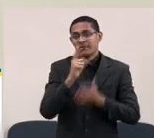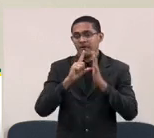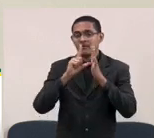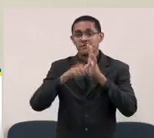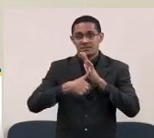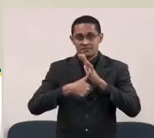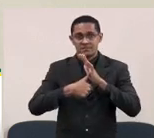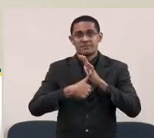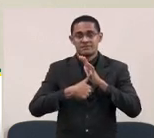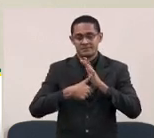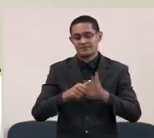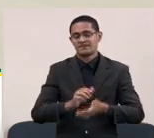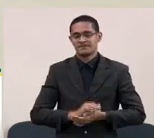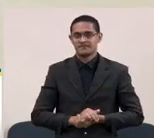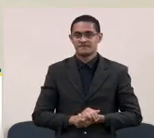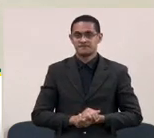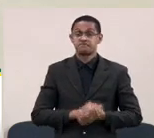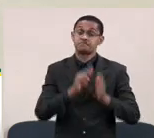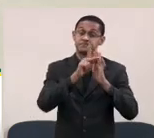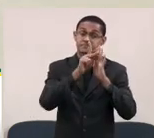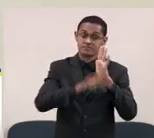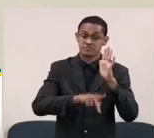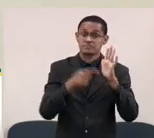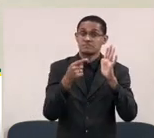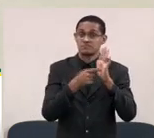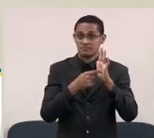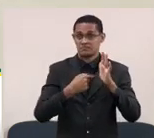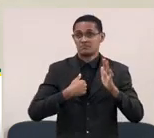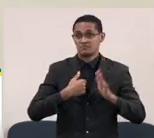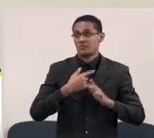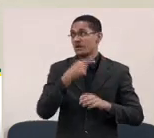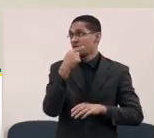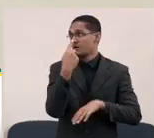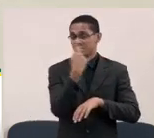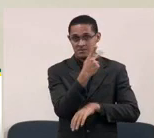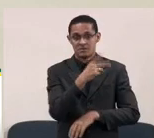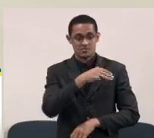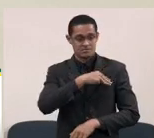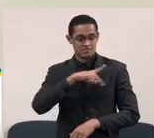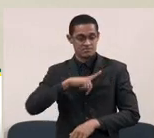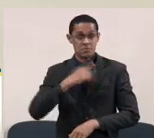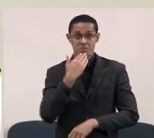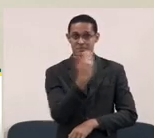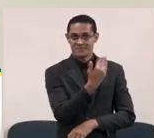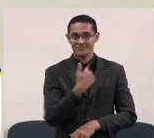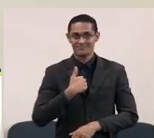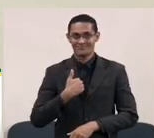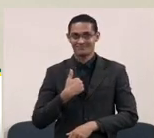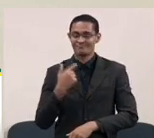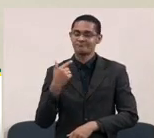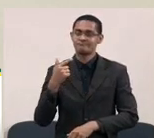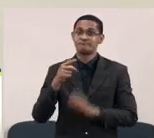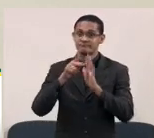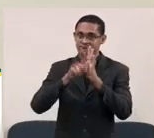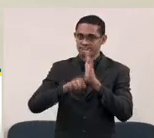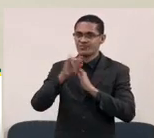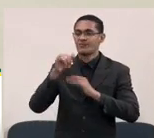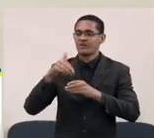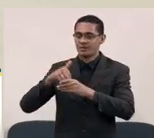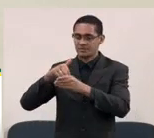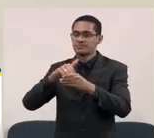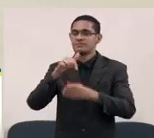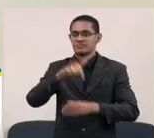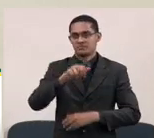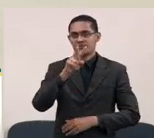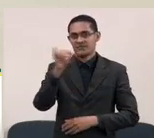outro paciente. Projeto, repito, que foi um pedido do Ministério Público Estadual e que será votado hoje aqui